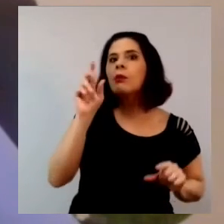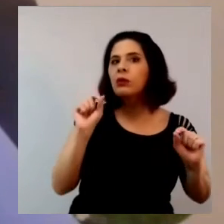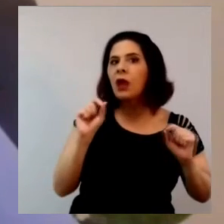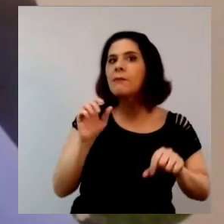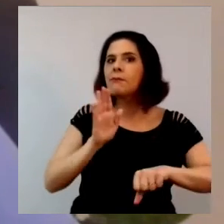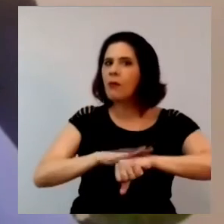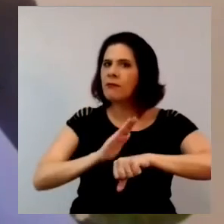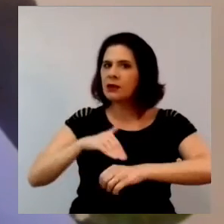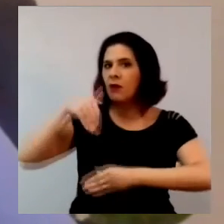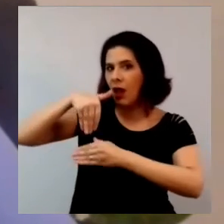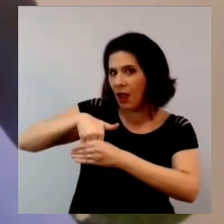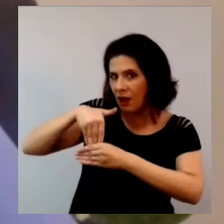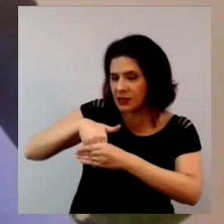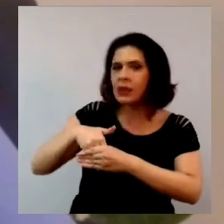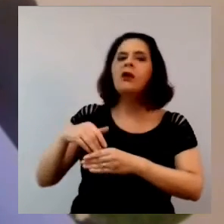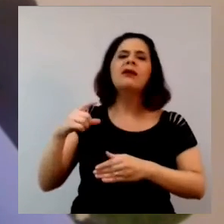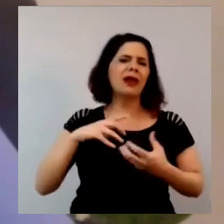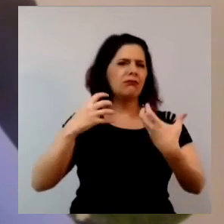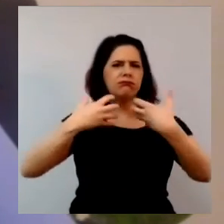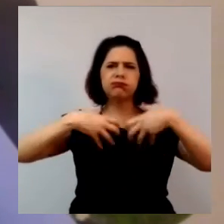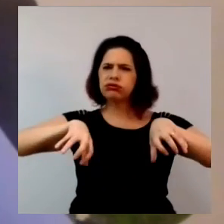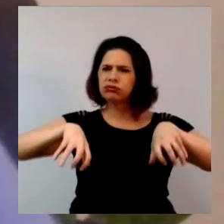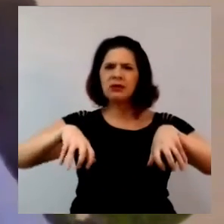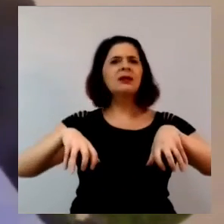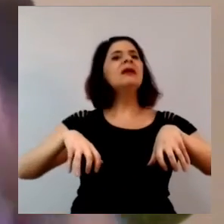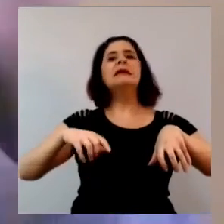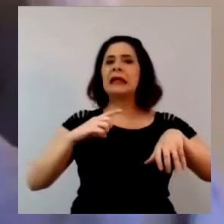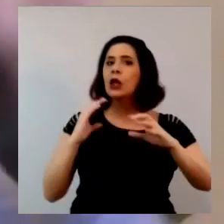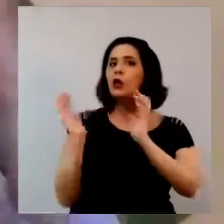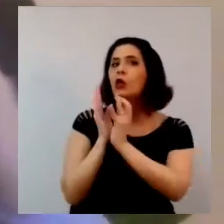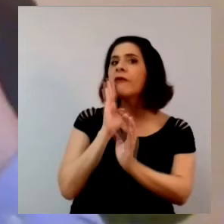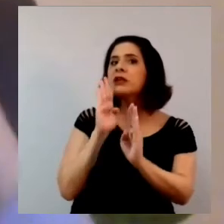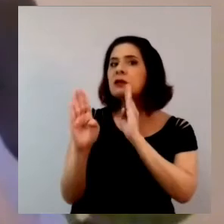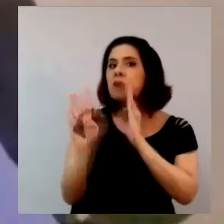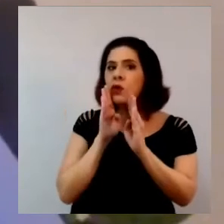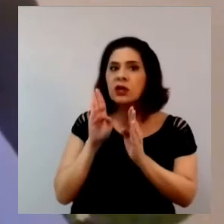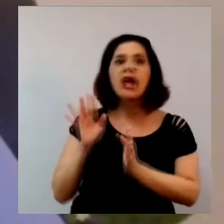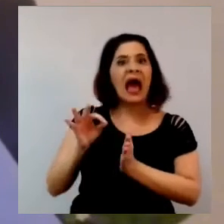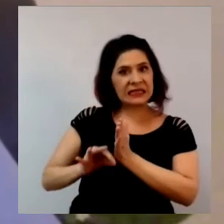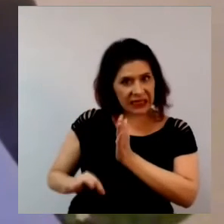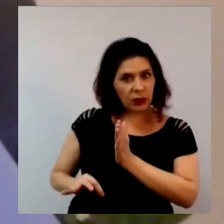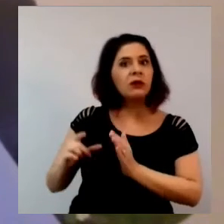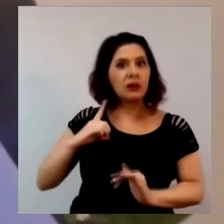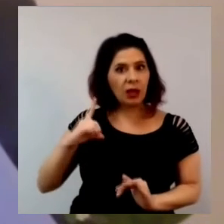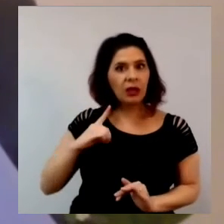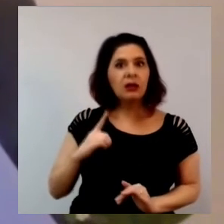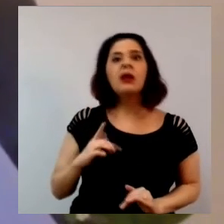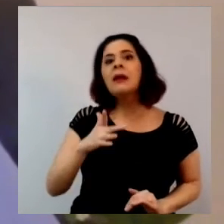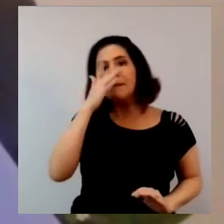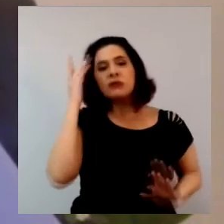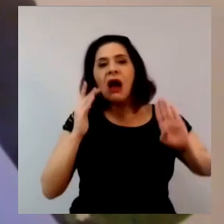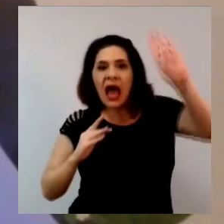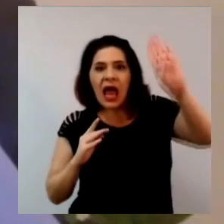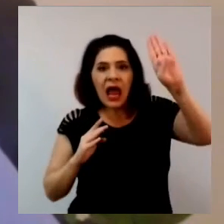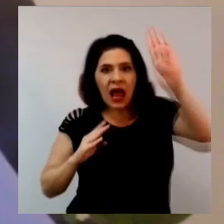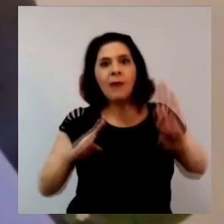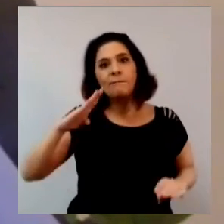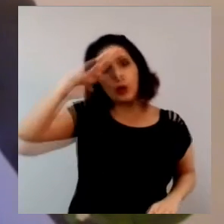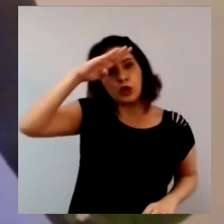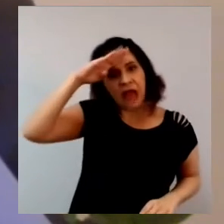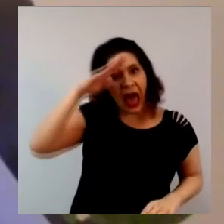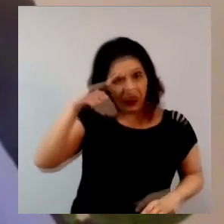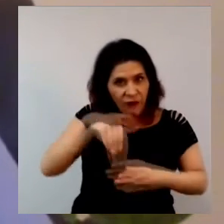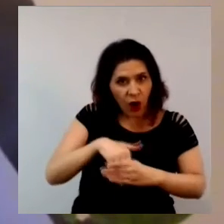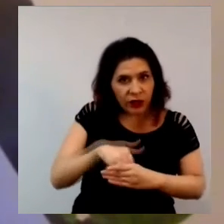Nexo no Facebook, e alguém foi lá, um assinante falou assim, tem alguém aqui que é eleitor do Bolsonaro? E eu acompanho super de perto o grupo, acho